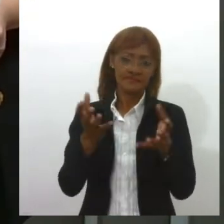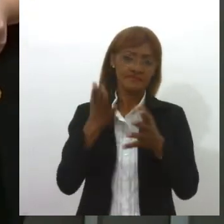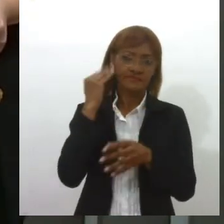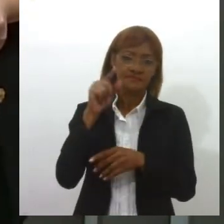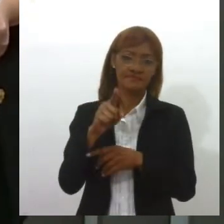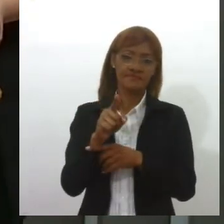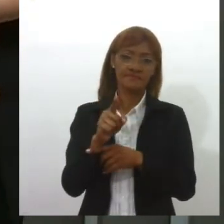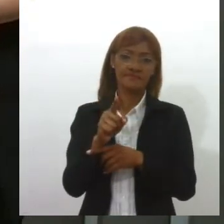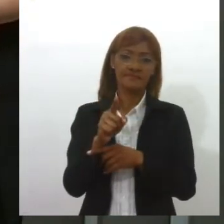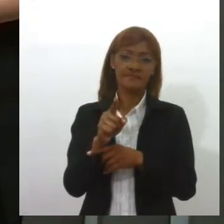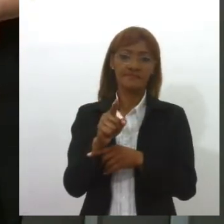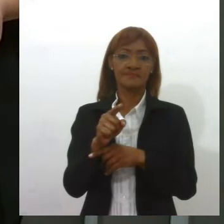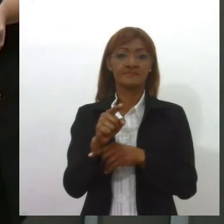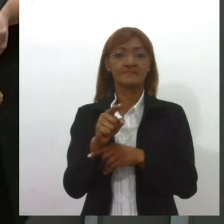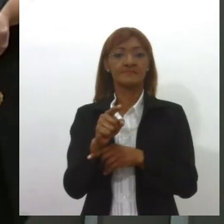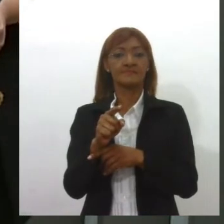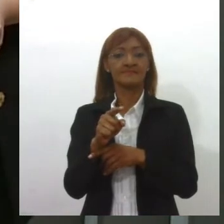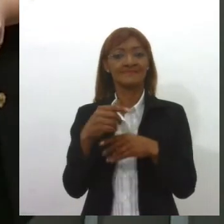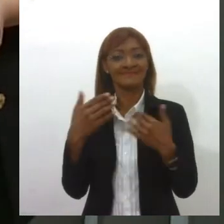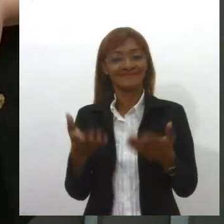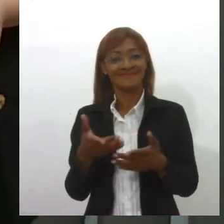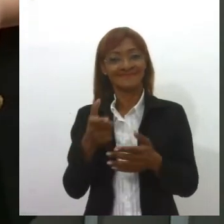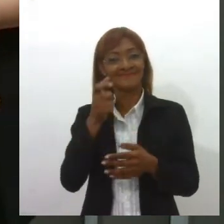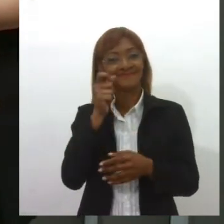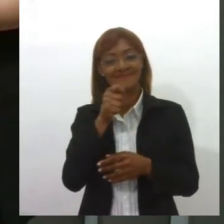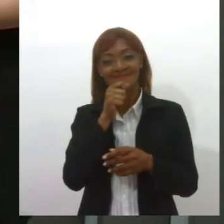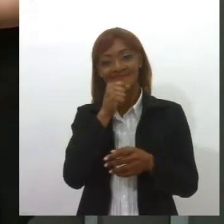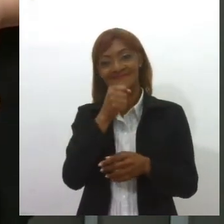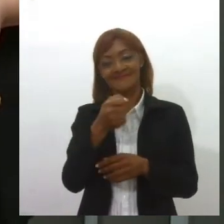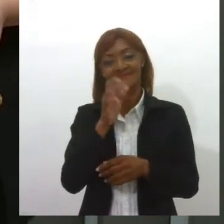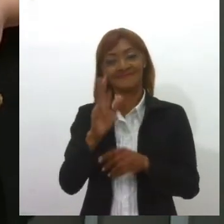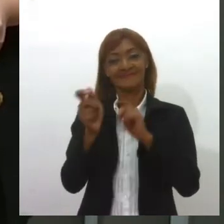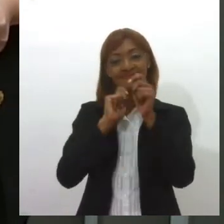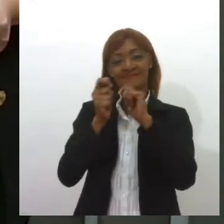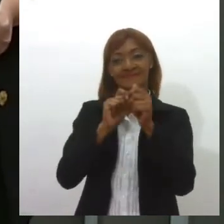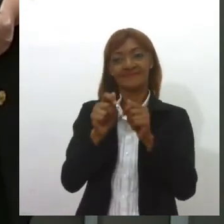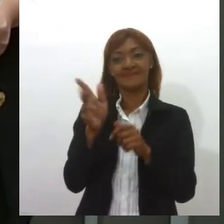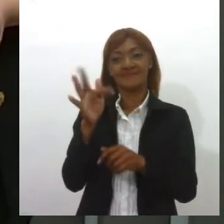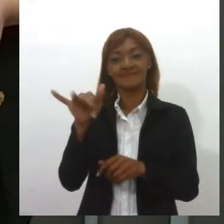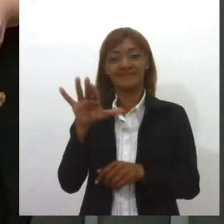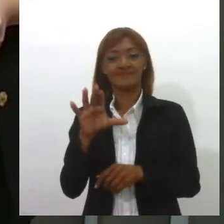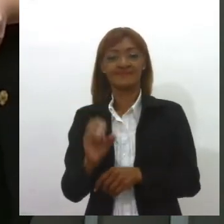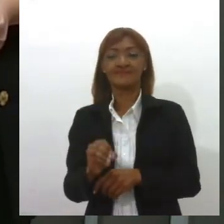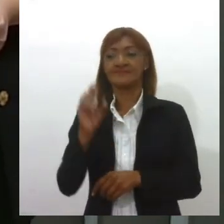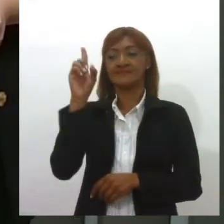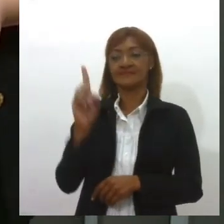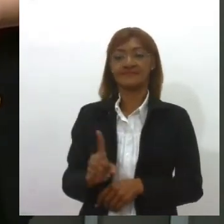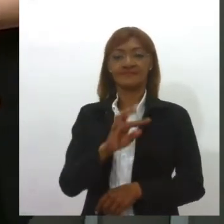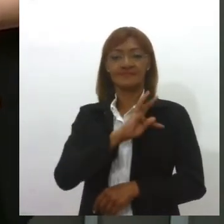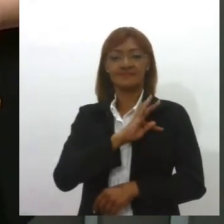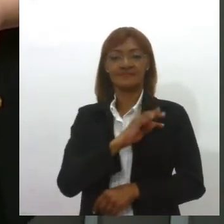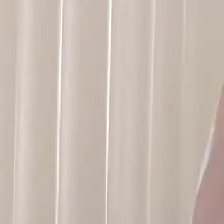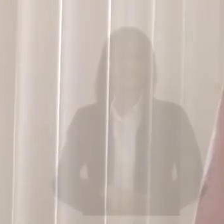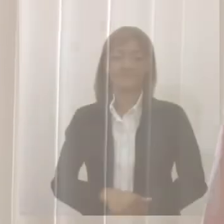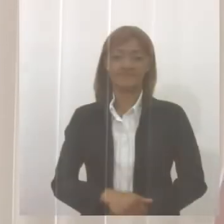participar? Então acompanhe a entrevista que eu fiz com a Flávia Angélica Santos, diretora técnica da FAPTEC.